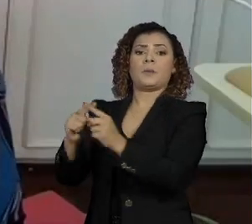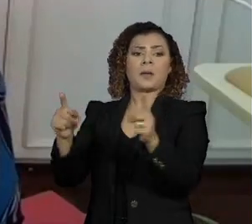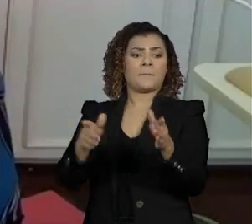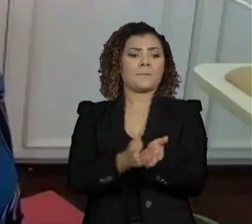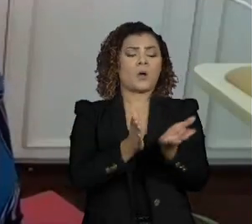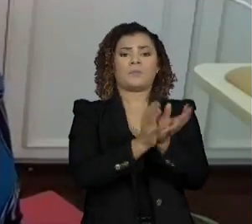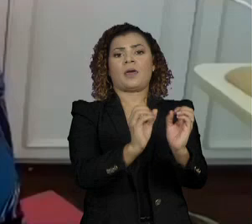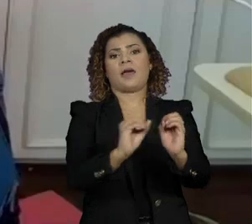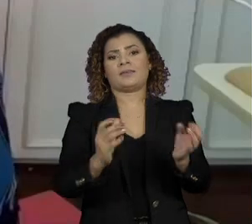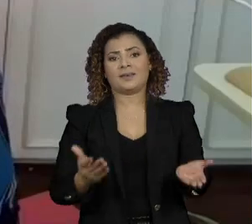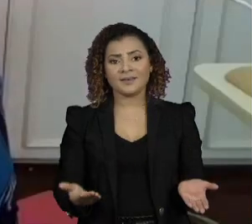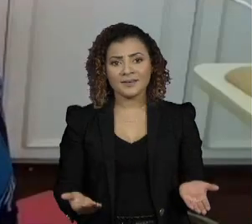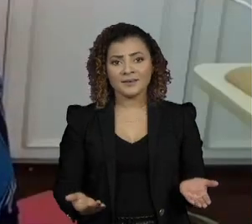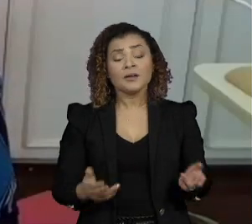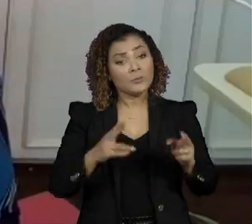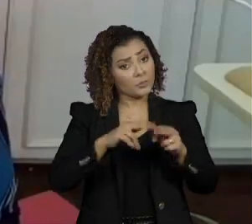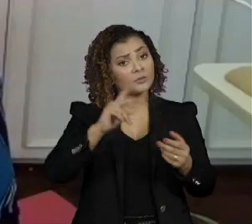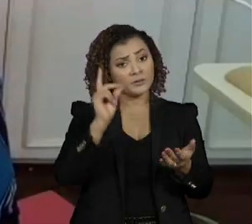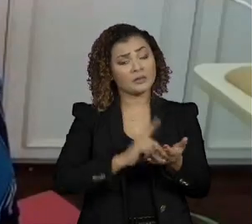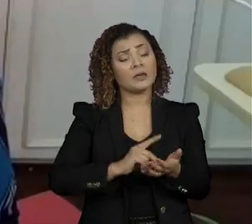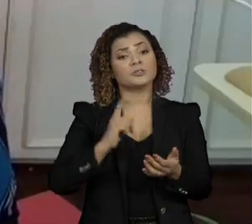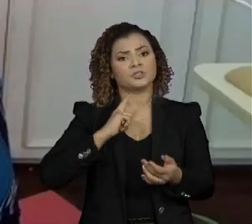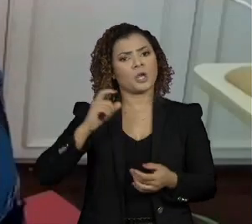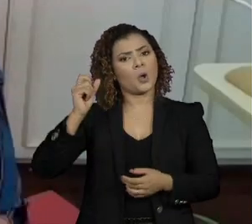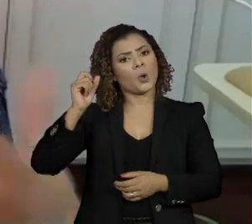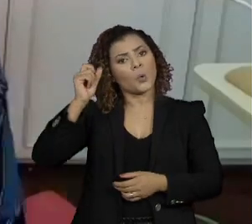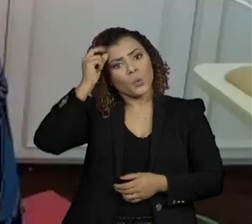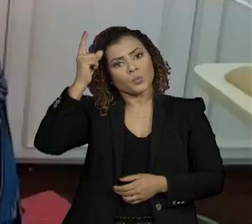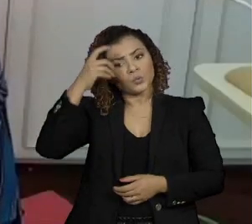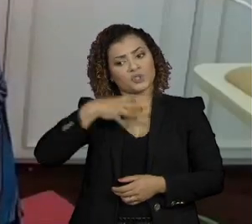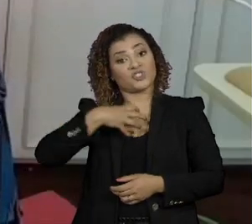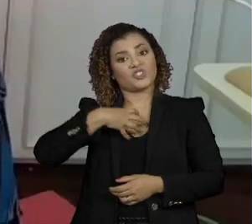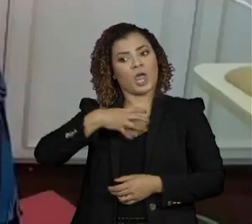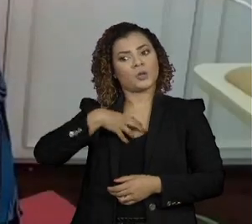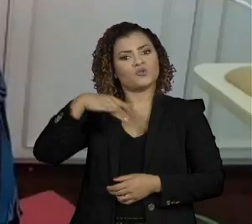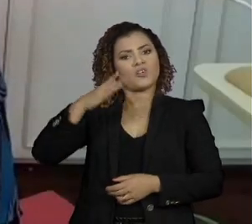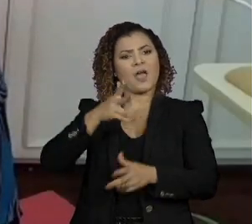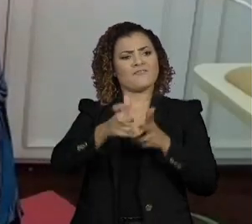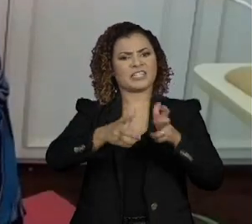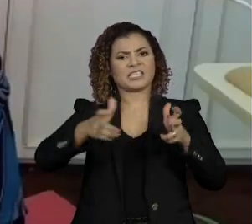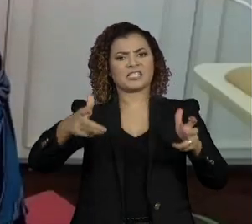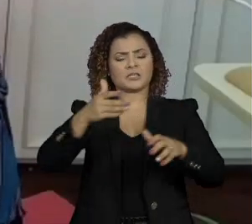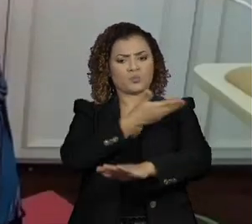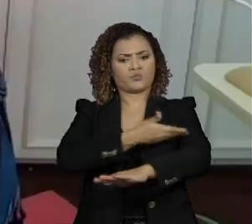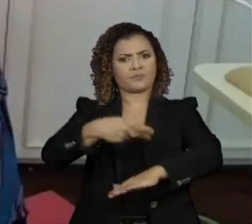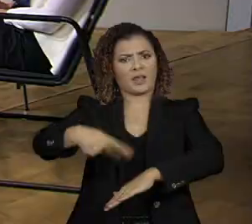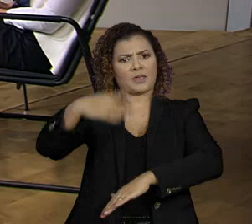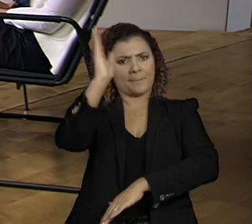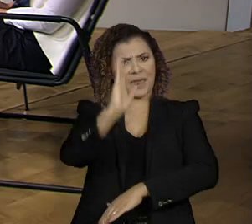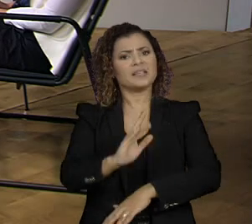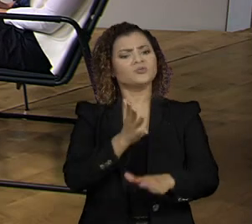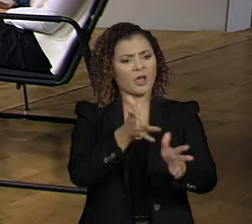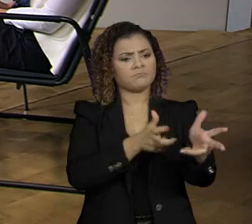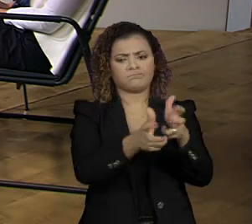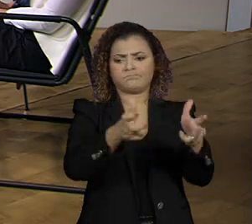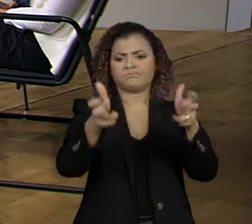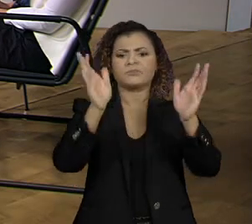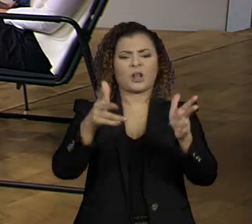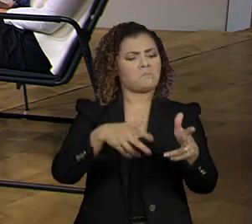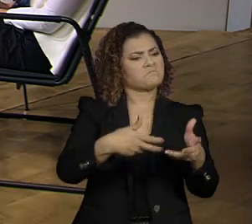programas de imunização. O Brasil, que tinha uma excelente cultura de imunização, já há hesitação vacinal em